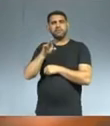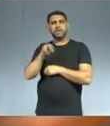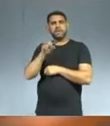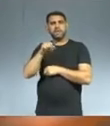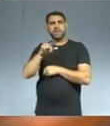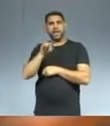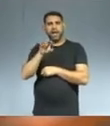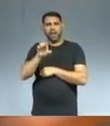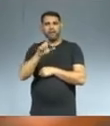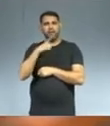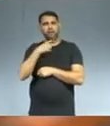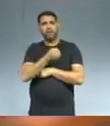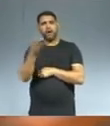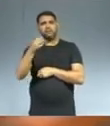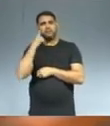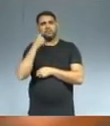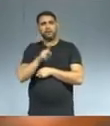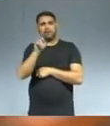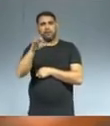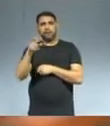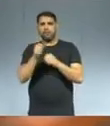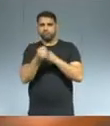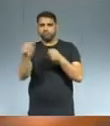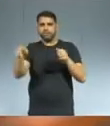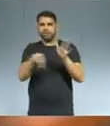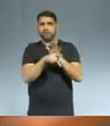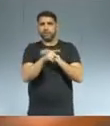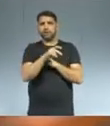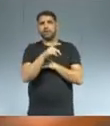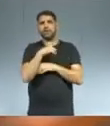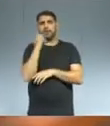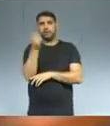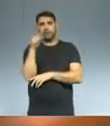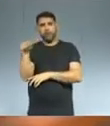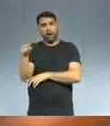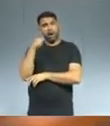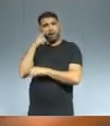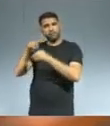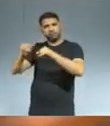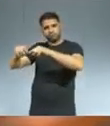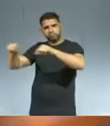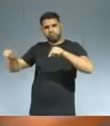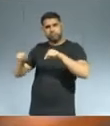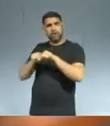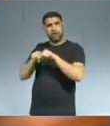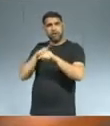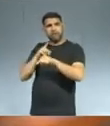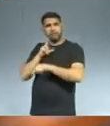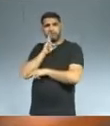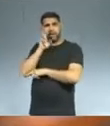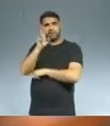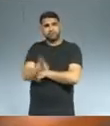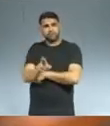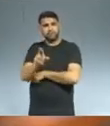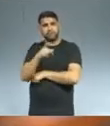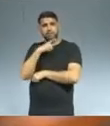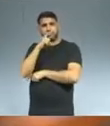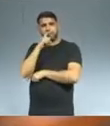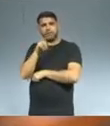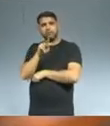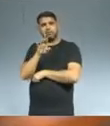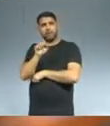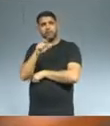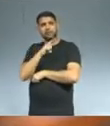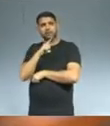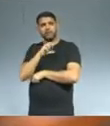seriguela na os casos o pai dele tinha em tapera no Rio Grande do Sul Ah eu vou dar a resposta na verdade o